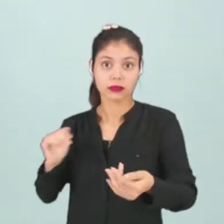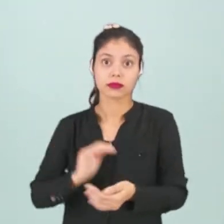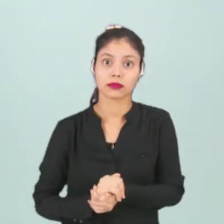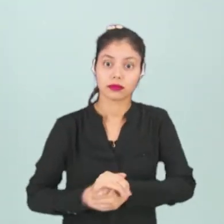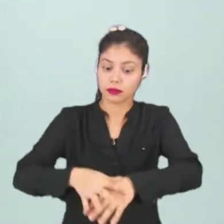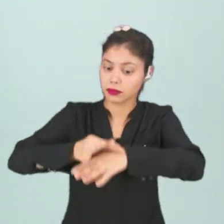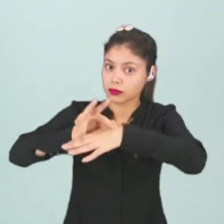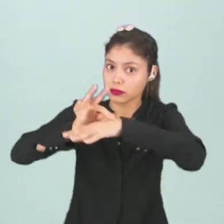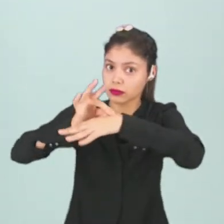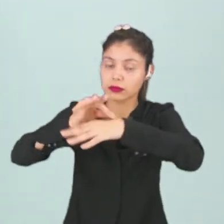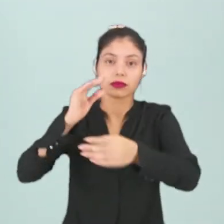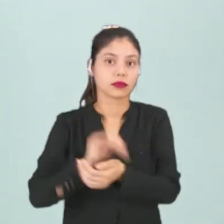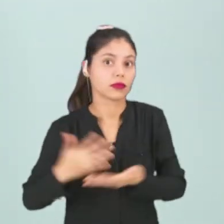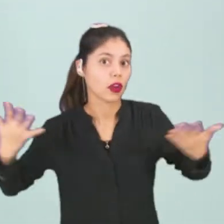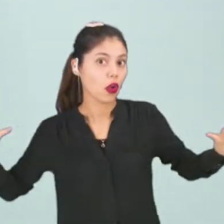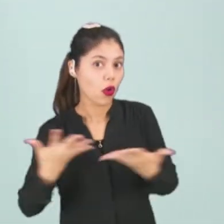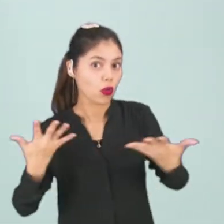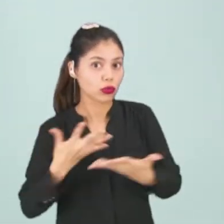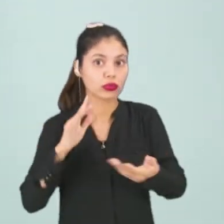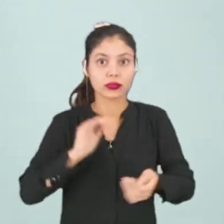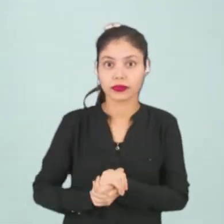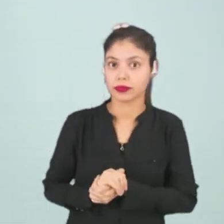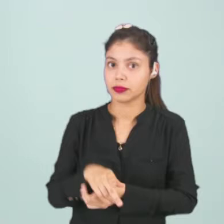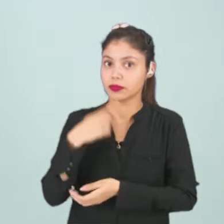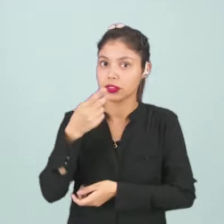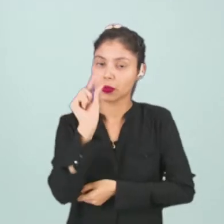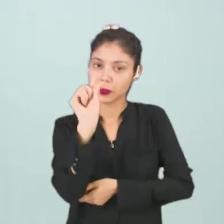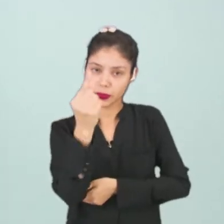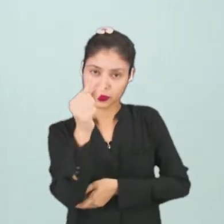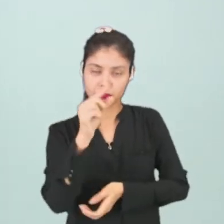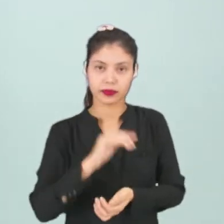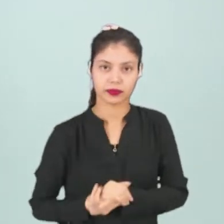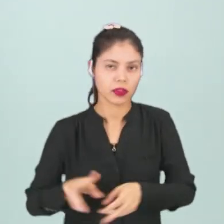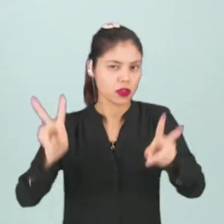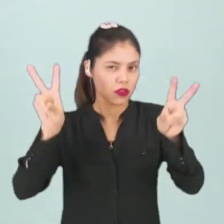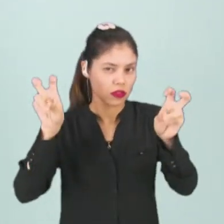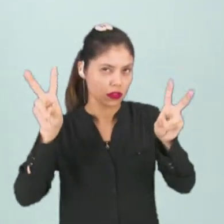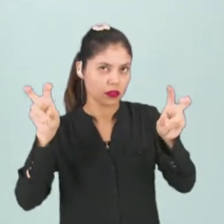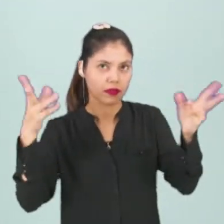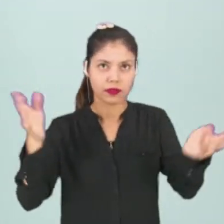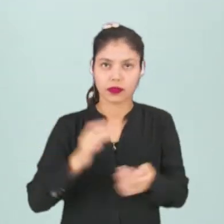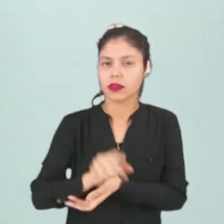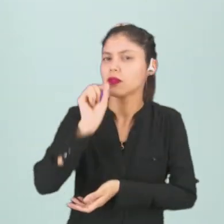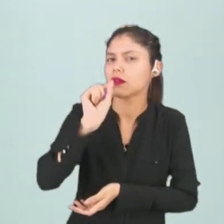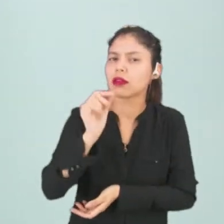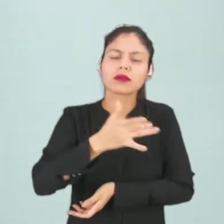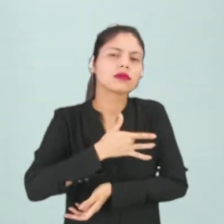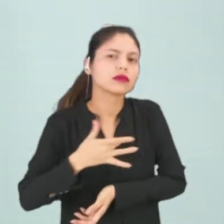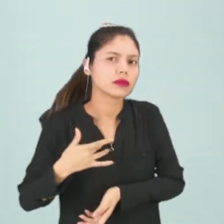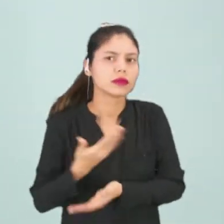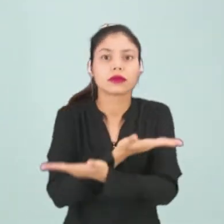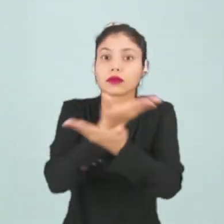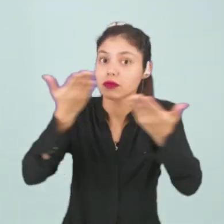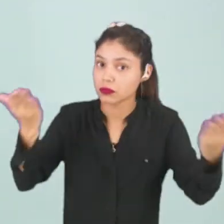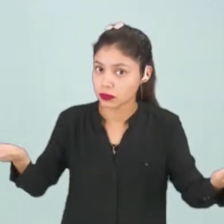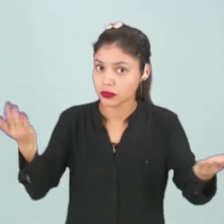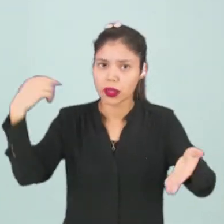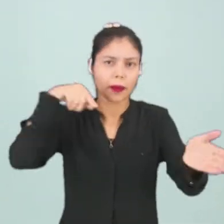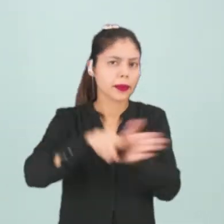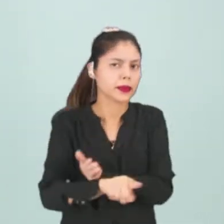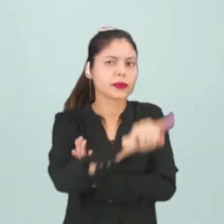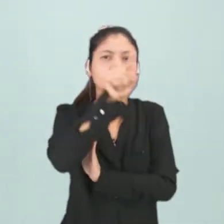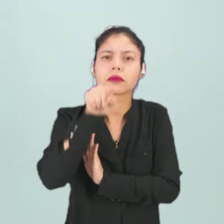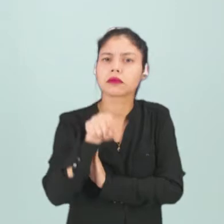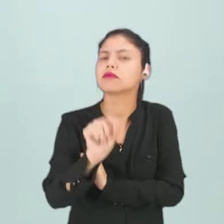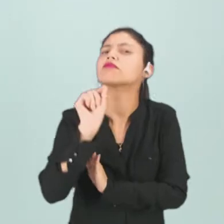tecidos vegetais e hoje nós vamos adentrar falando sobre o que é a saúde. E para vocês fica a pergunta: